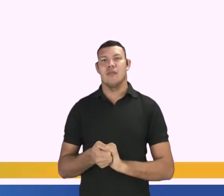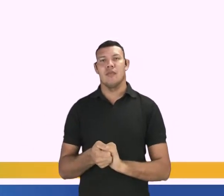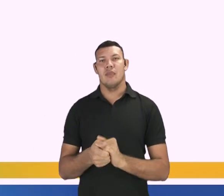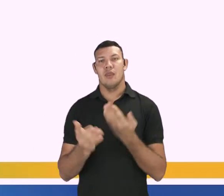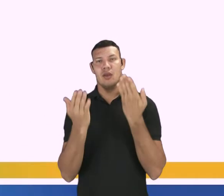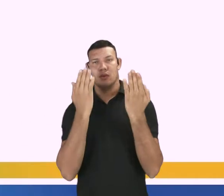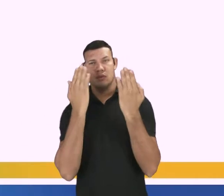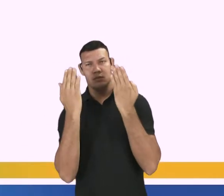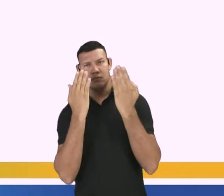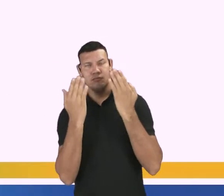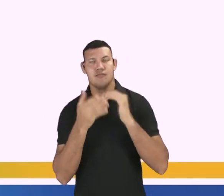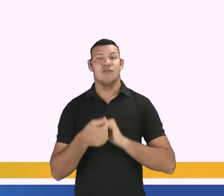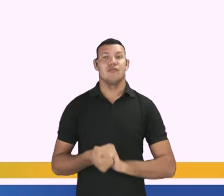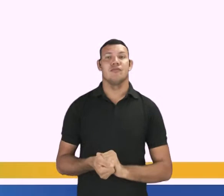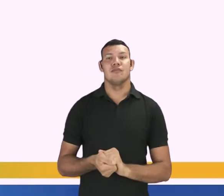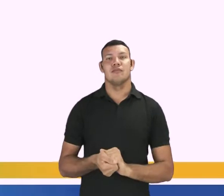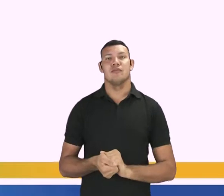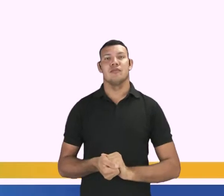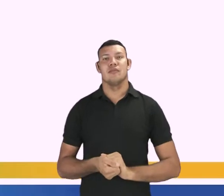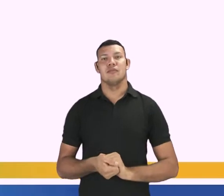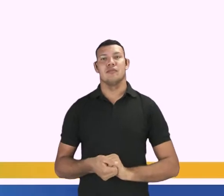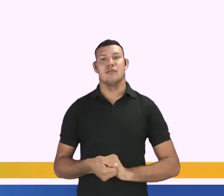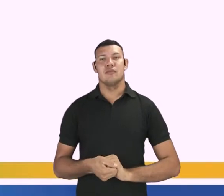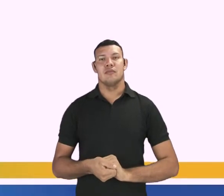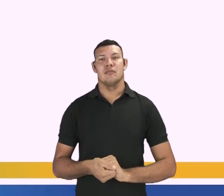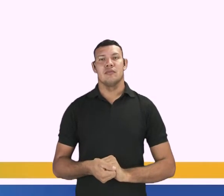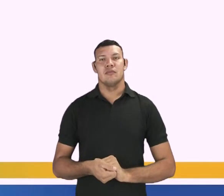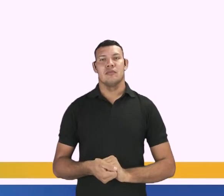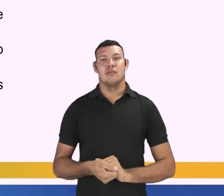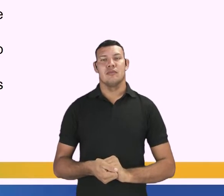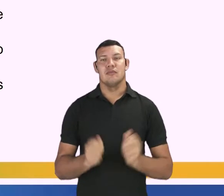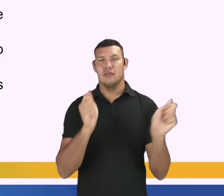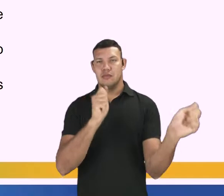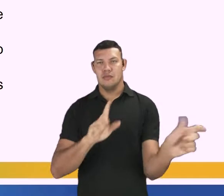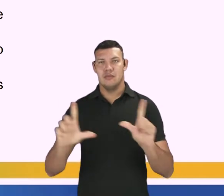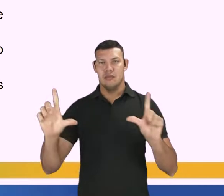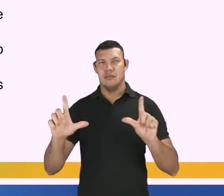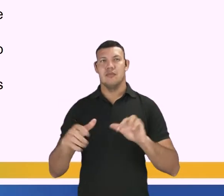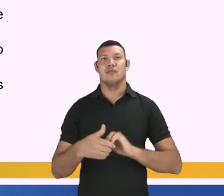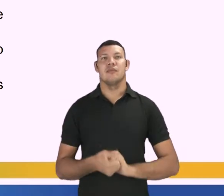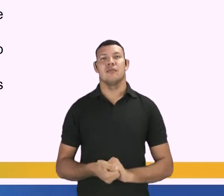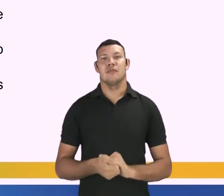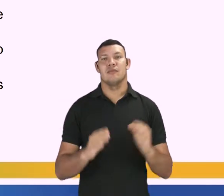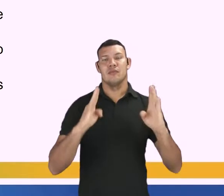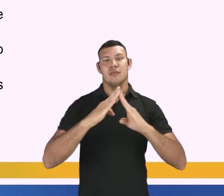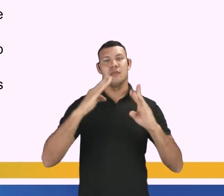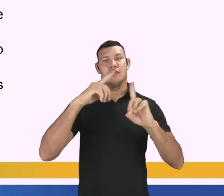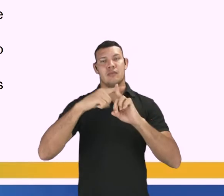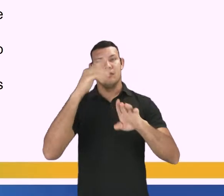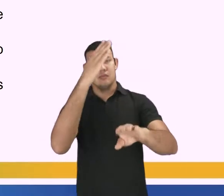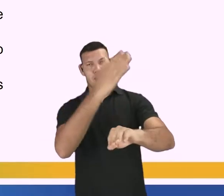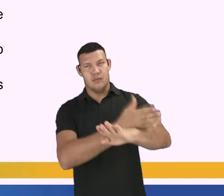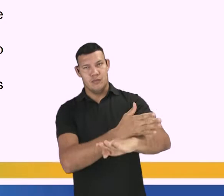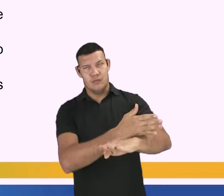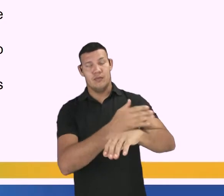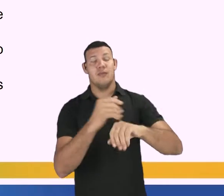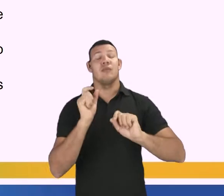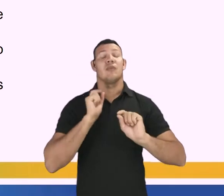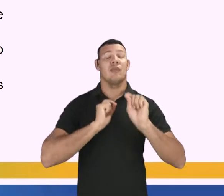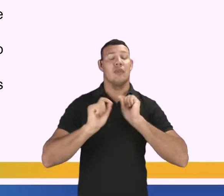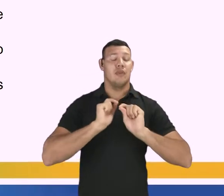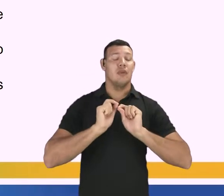analogia daquela época. Ao próximo slide. A igreja medieval, ela